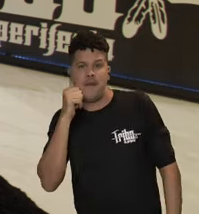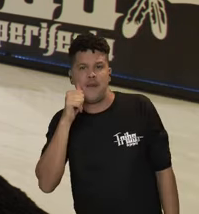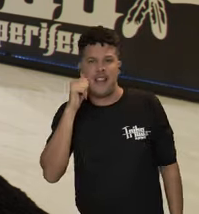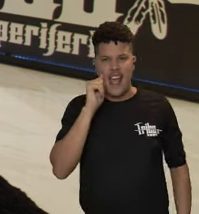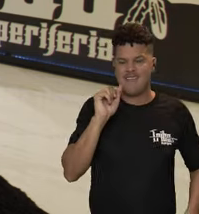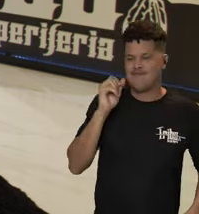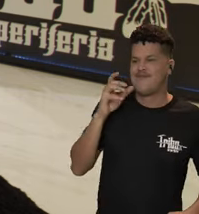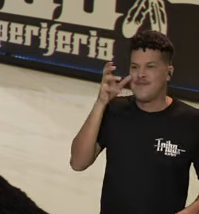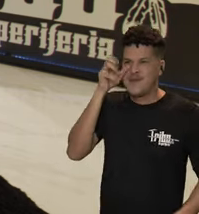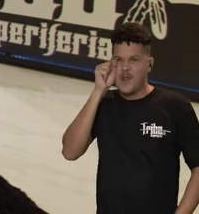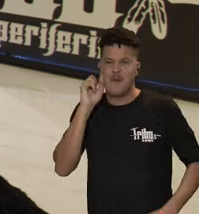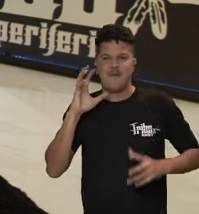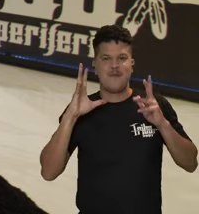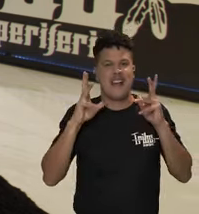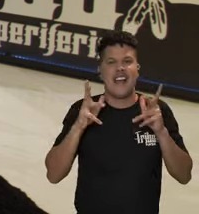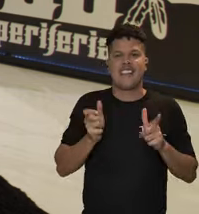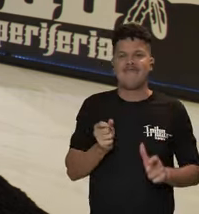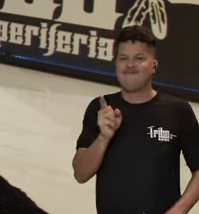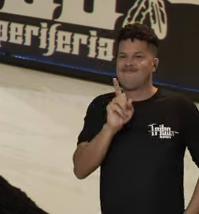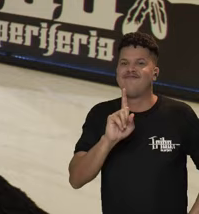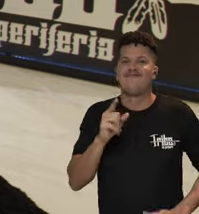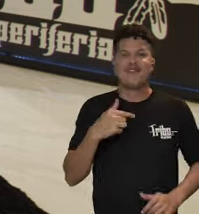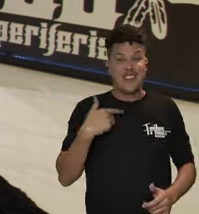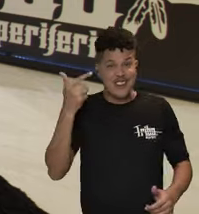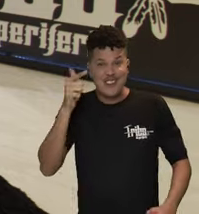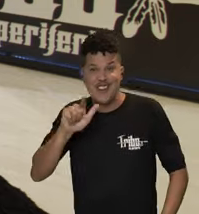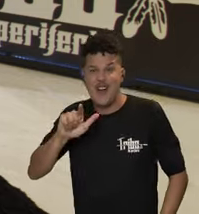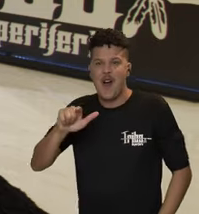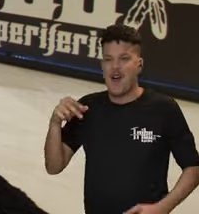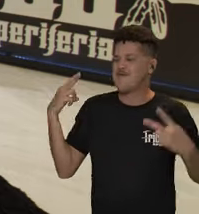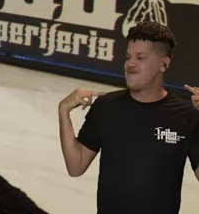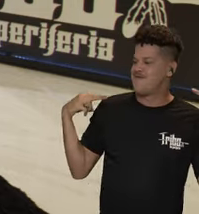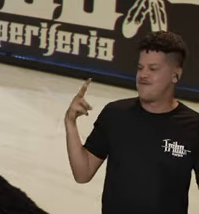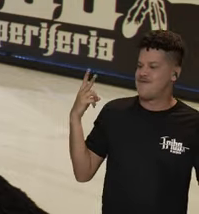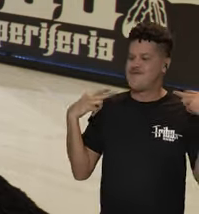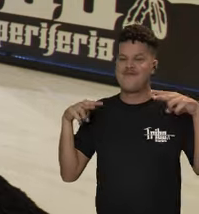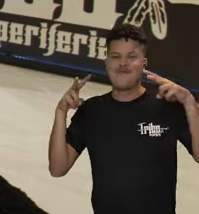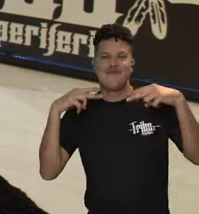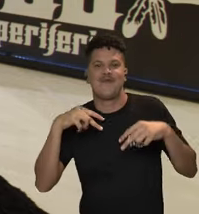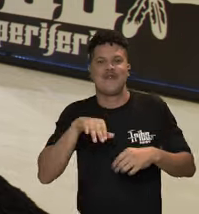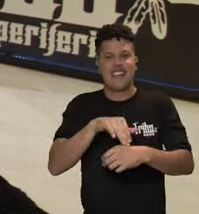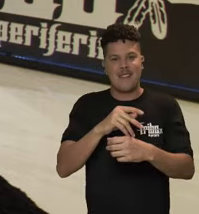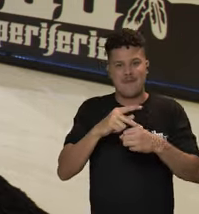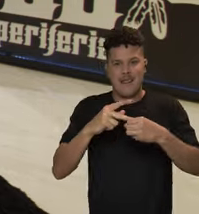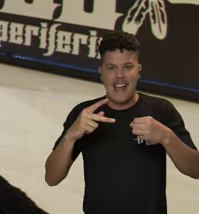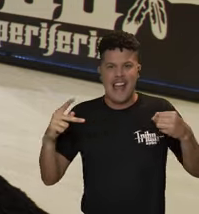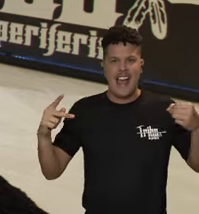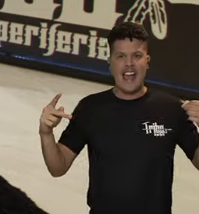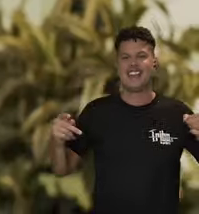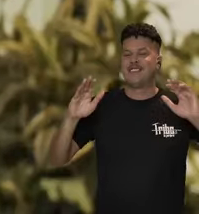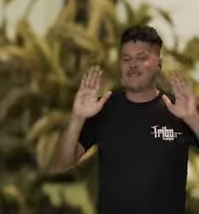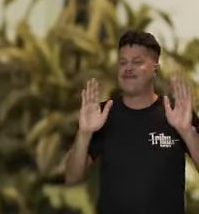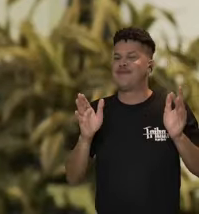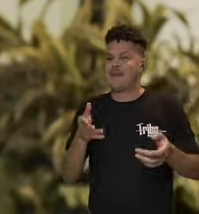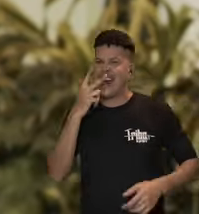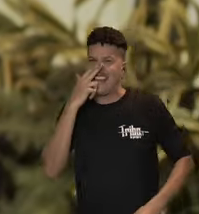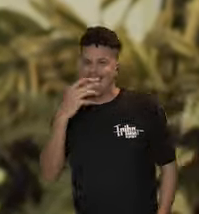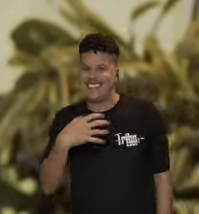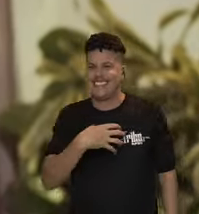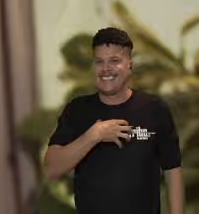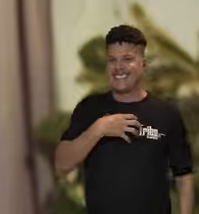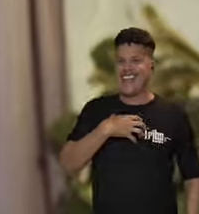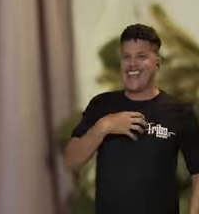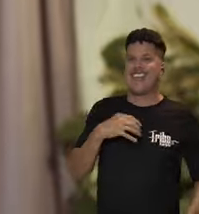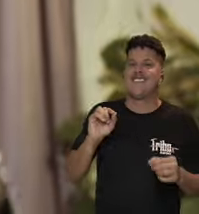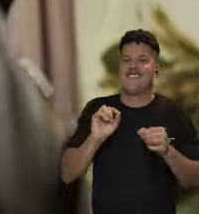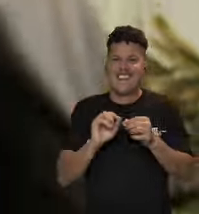tá virada, mais uma vez de rolê na quebrada. Jeito de quem aprontou na madrugada. E